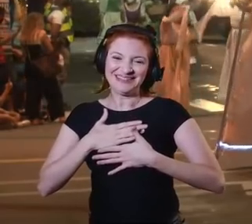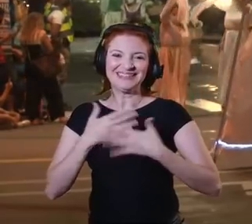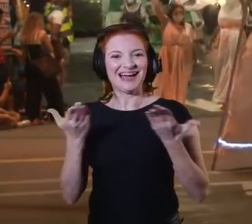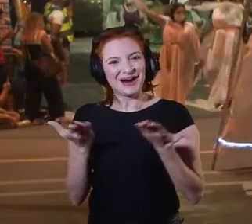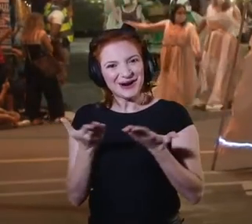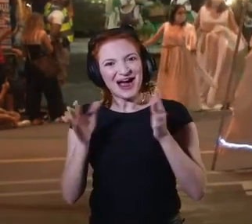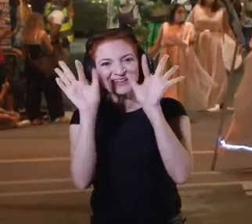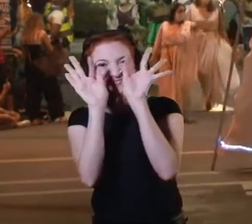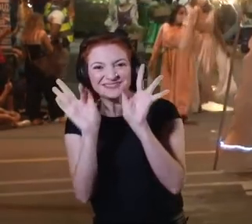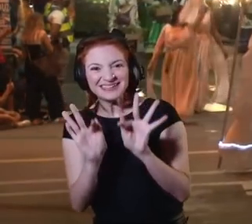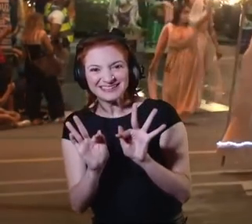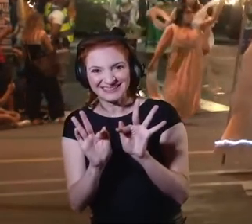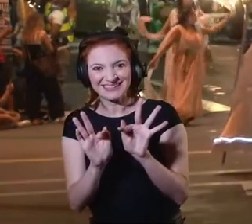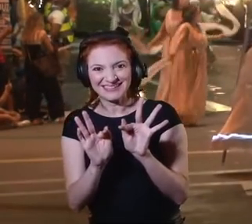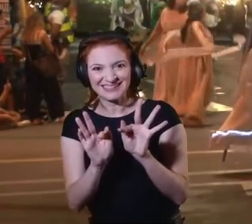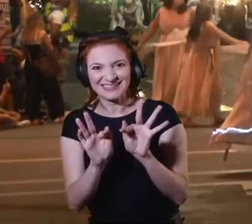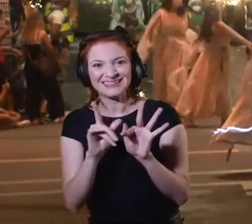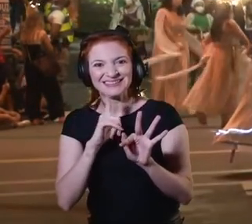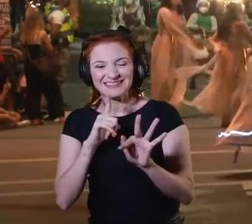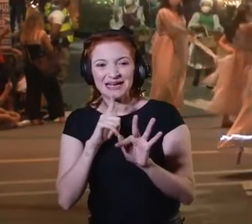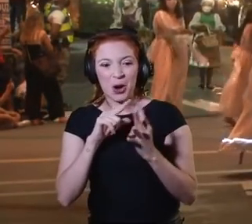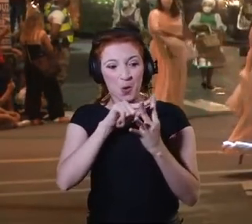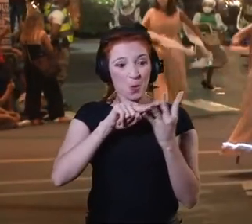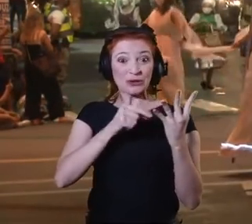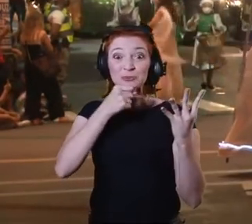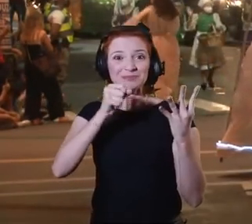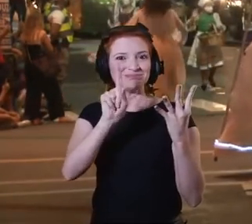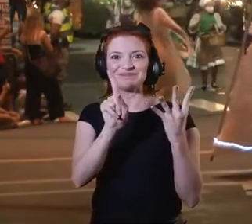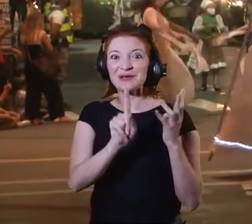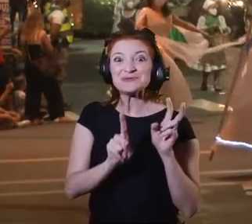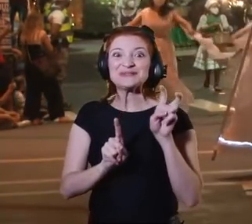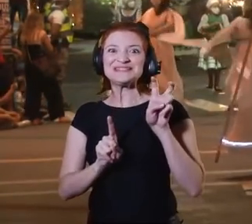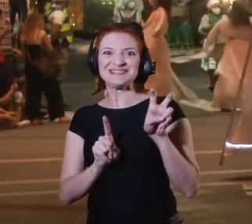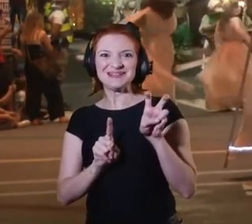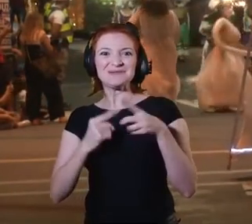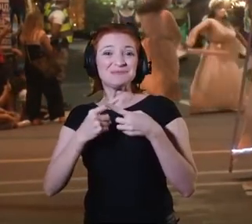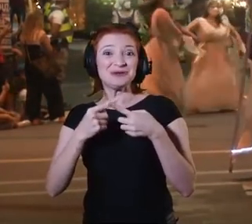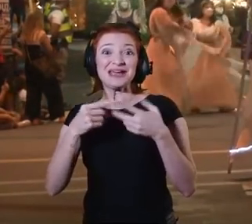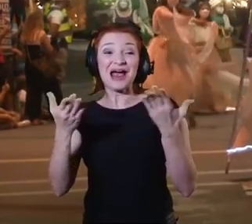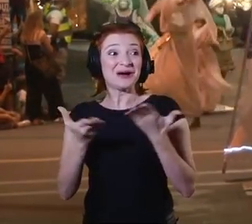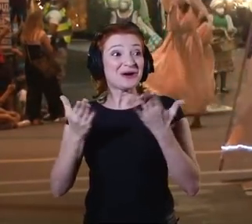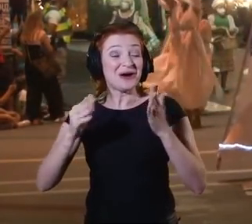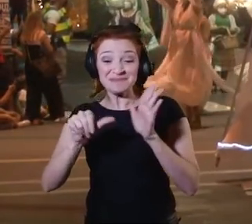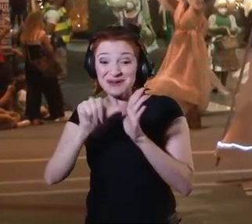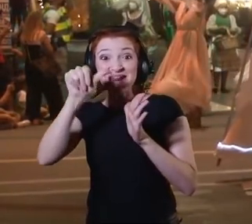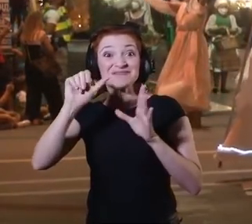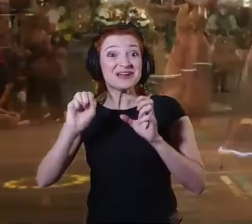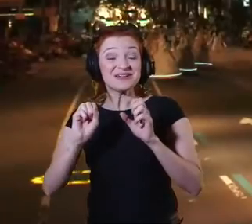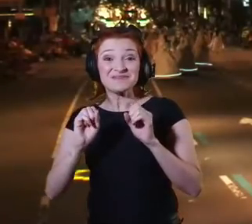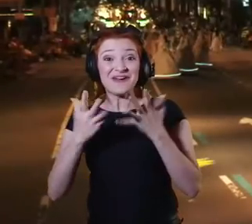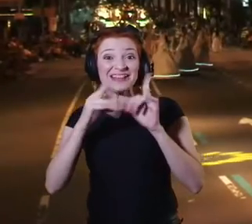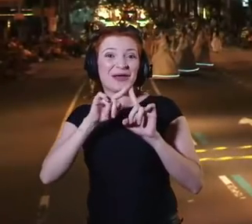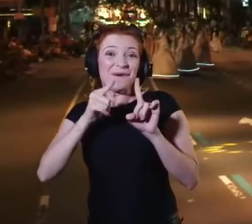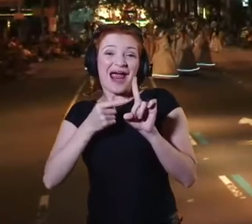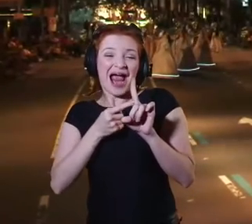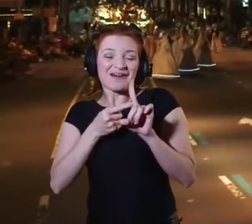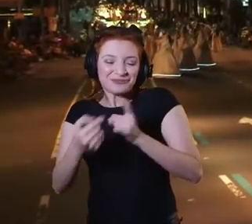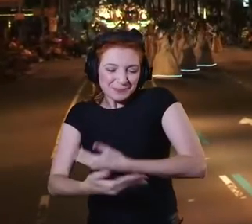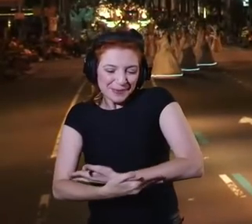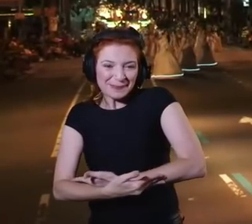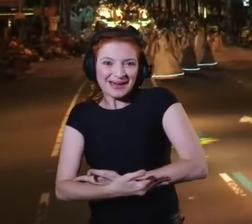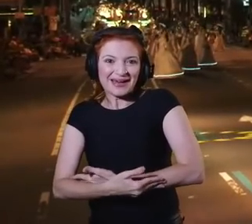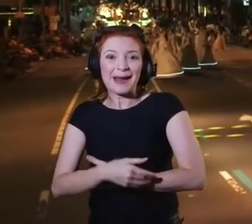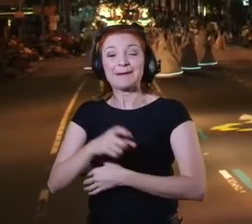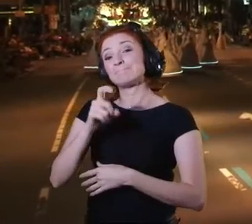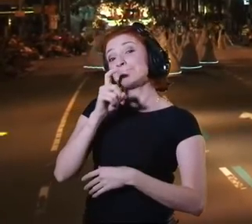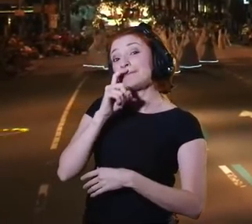aqui em quatro, mas em cinco. É, né? Celebrando, né? A primeira festa da uva. Parabéns. Na barriga aí, e né? E o papai é?